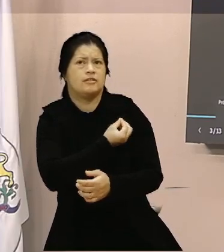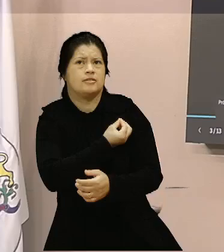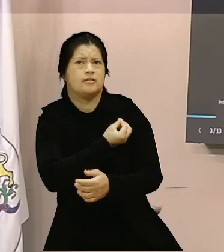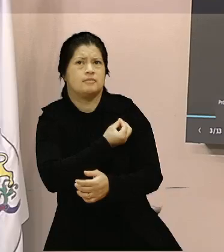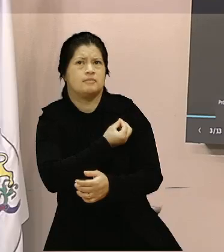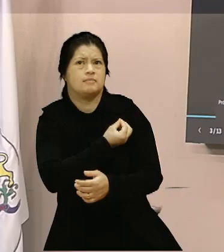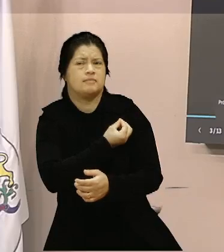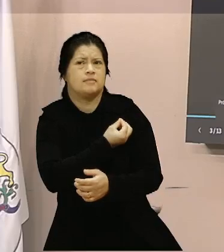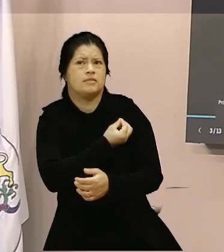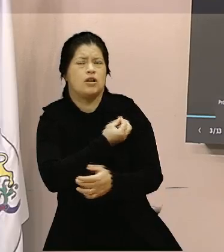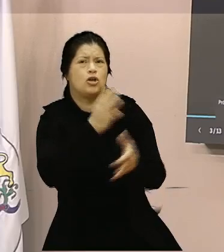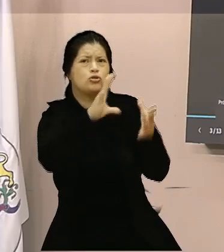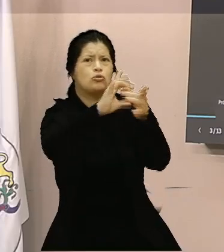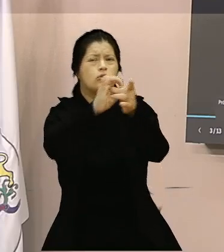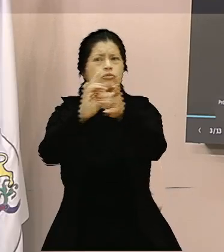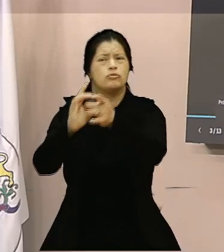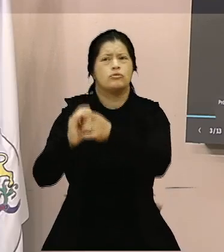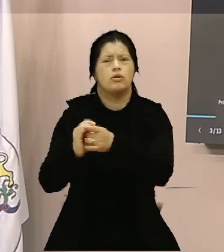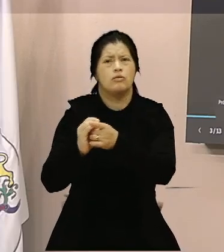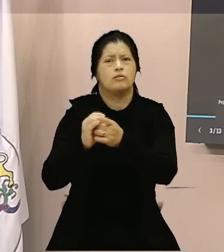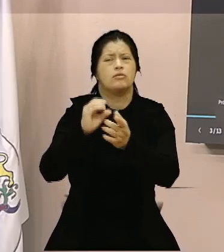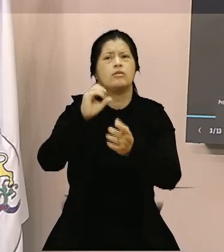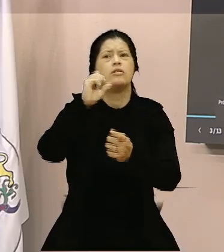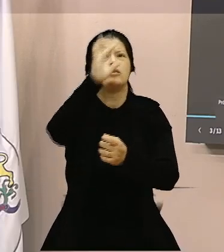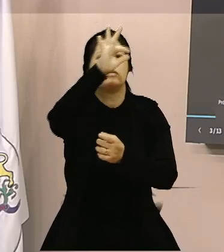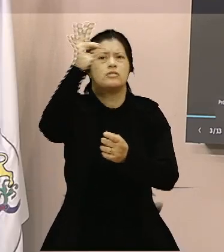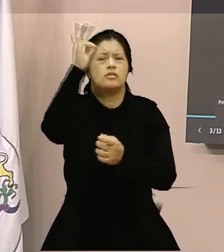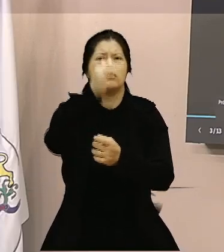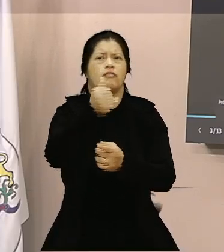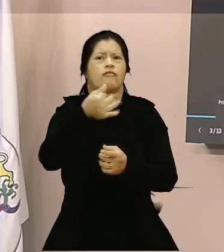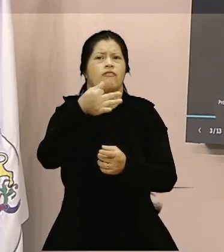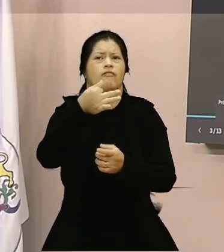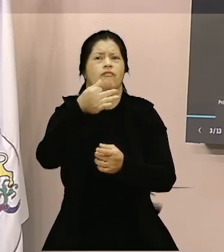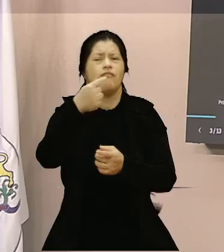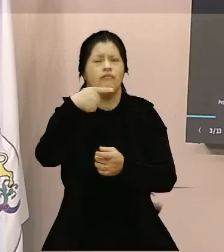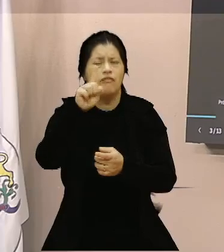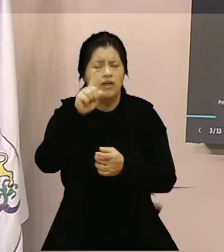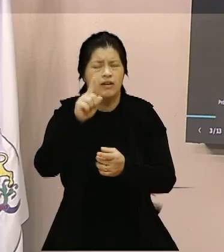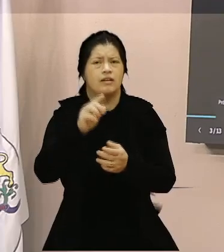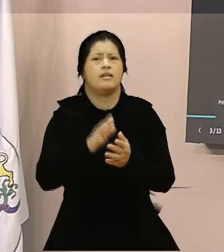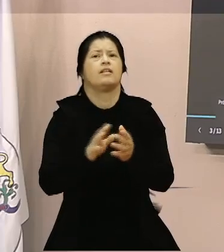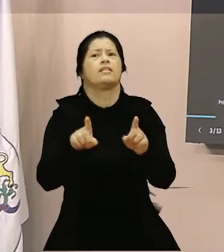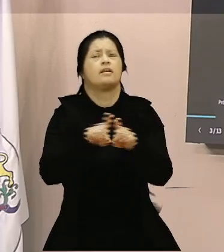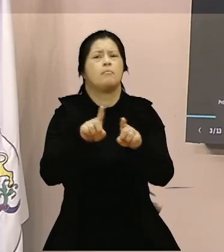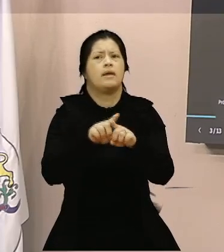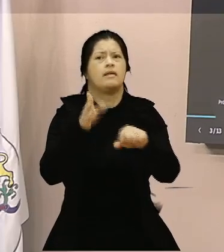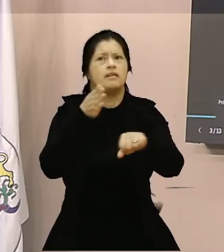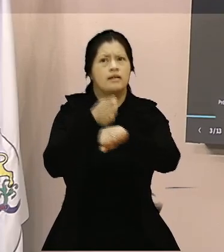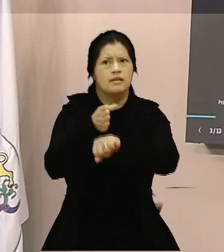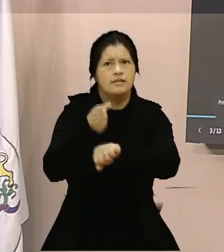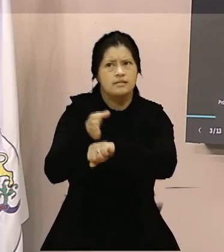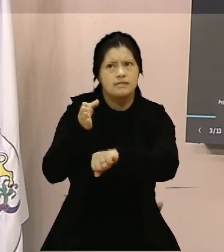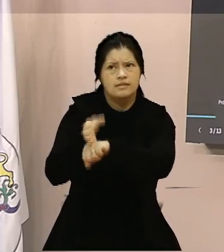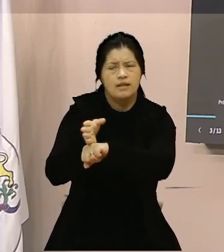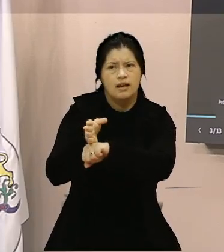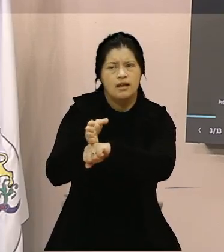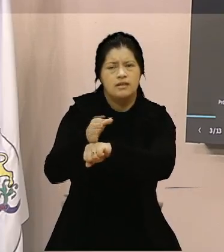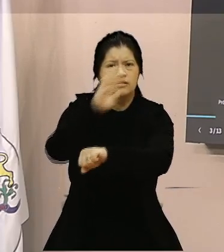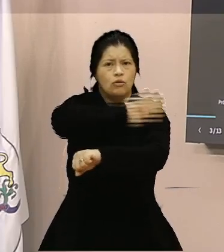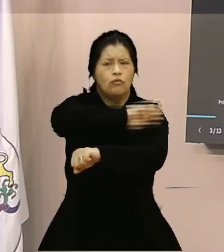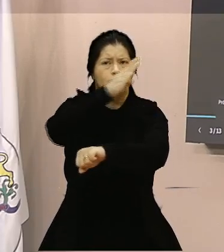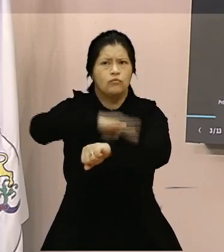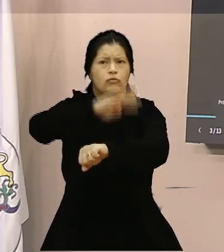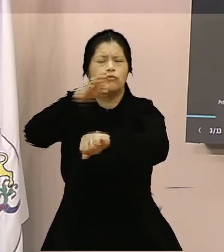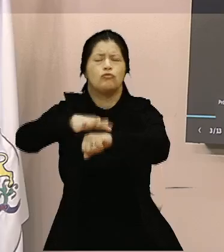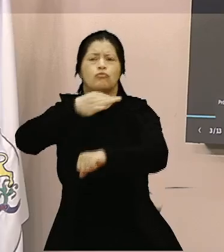ali do bairro Santa Fé e Pôr do Sol, e também lá dos acessos ao Parque da Festa da Uva.